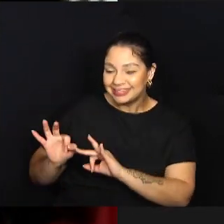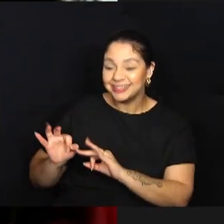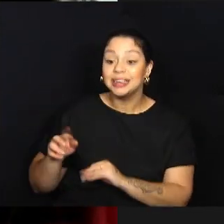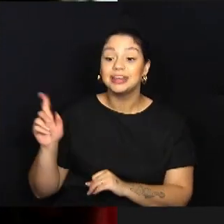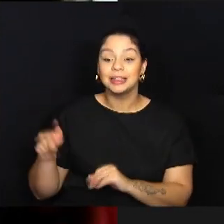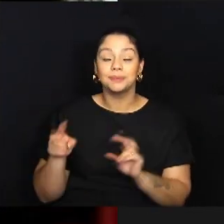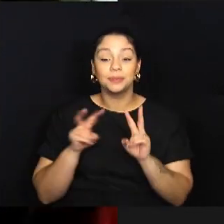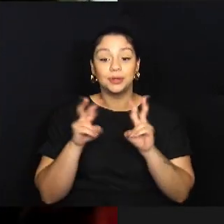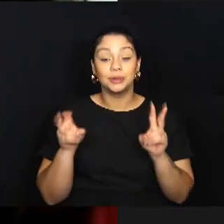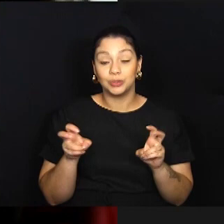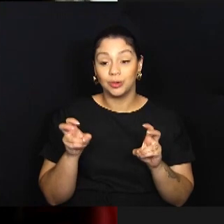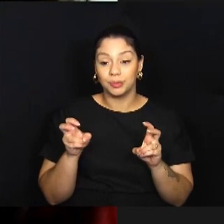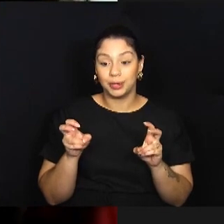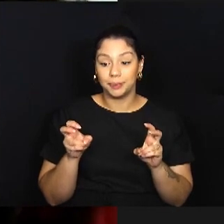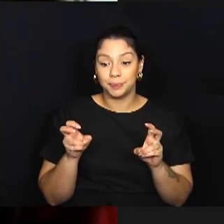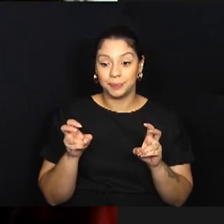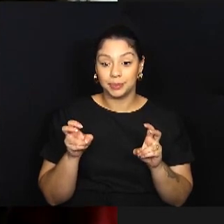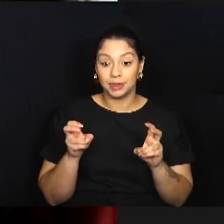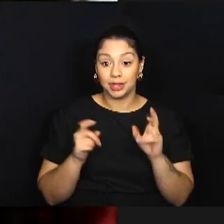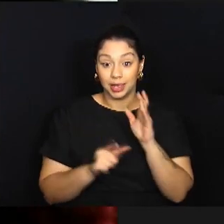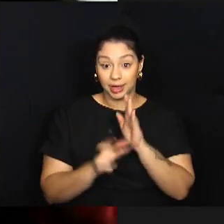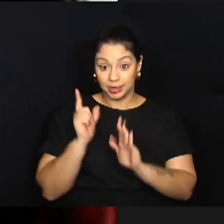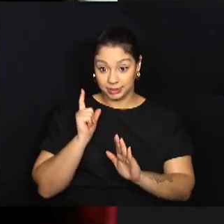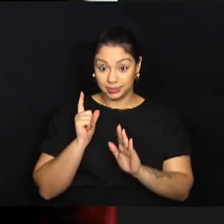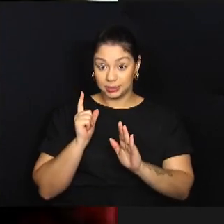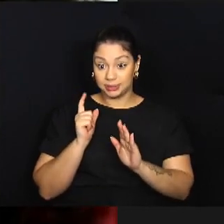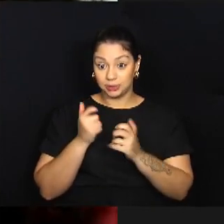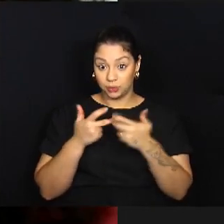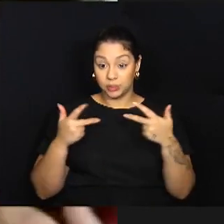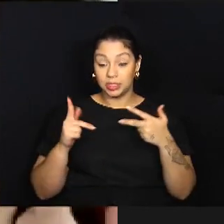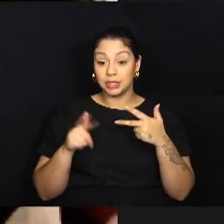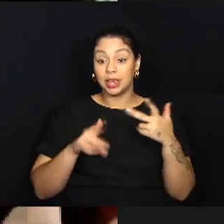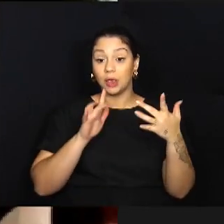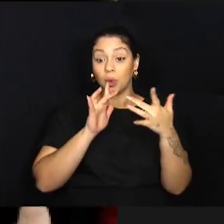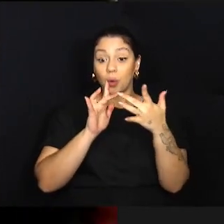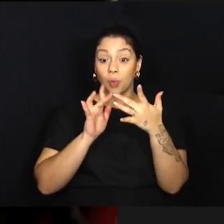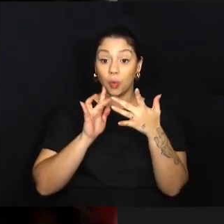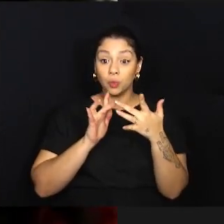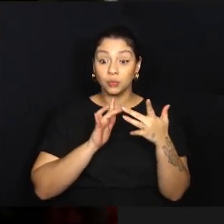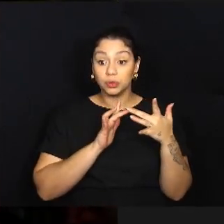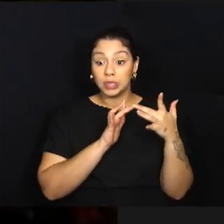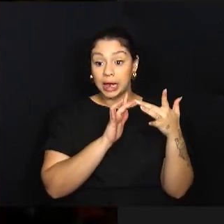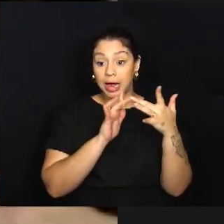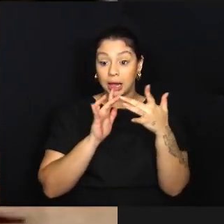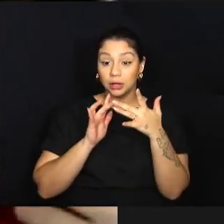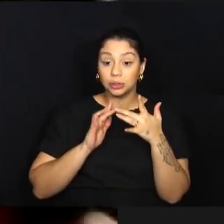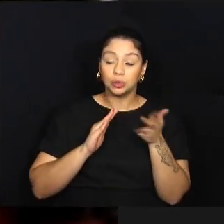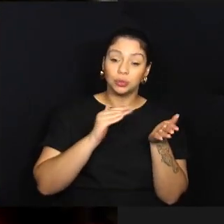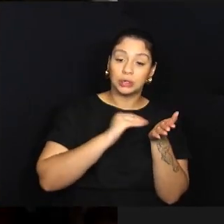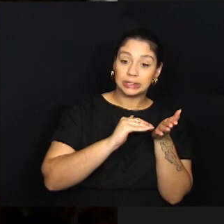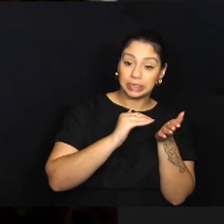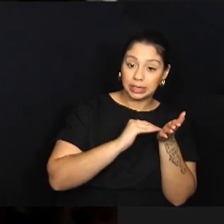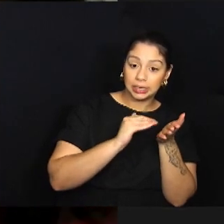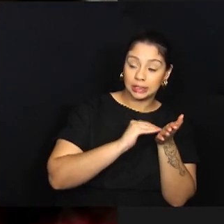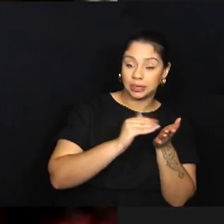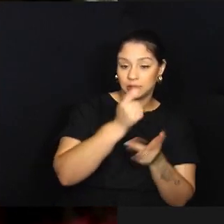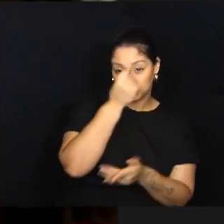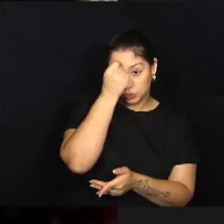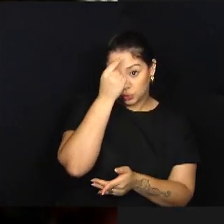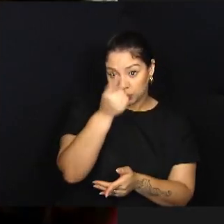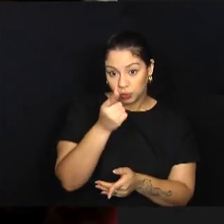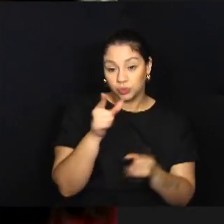parte da pré-produção, que é fazer os contatos com as secretarias de cultura, né, com